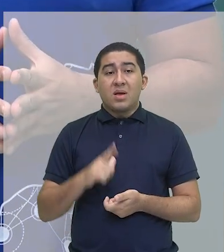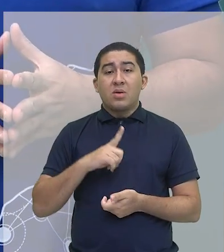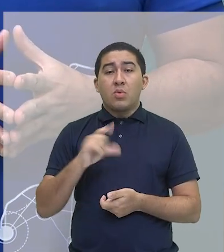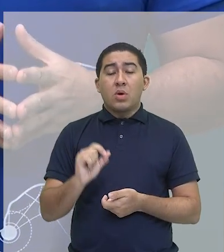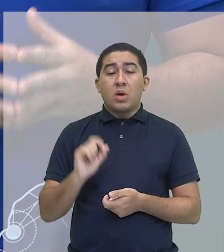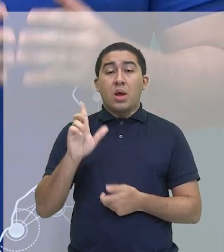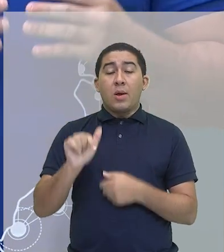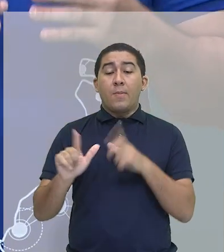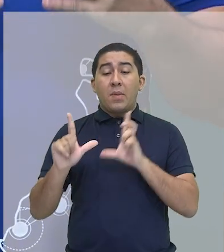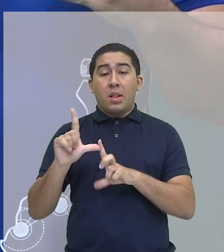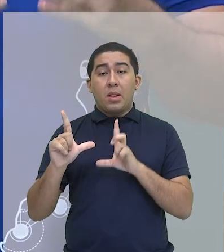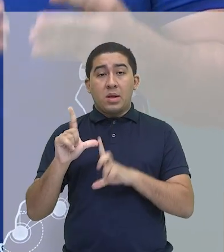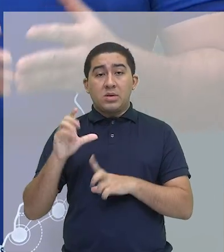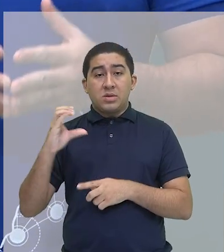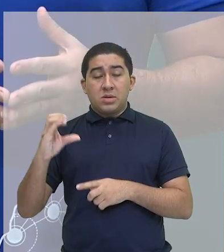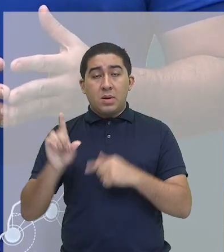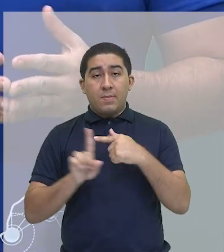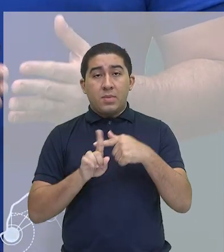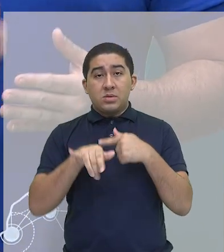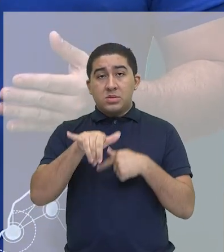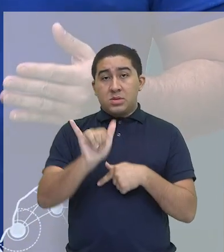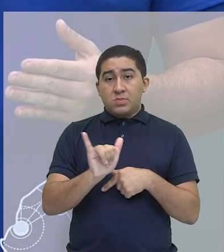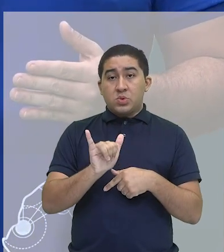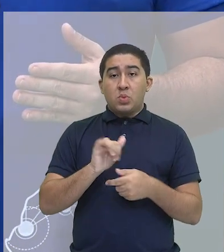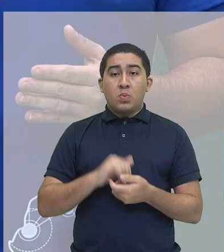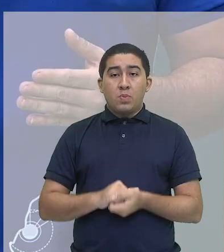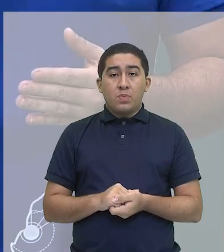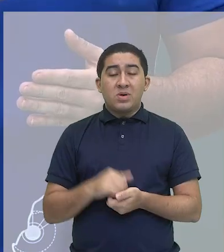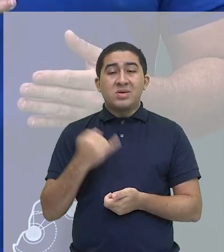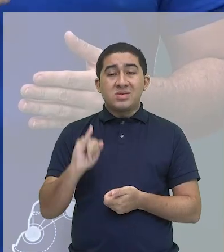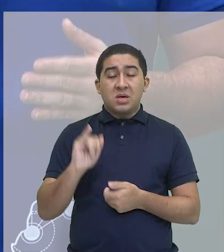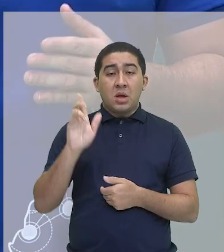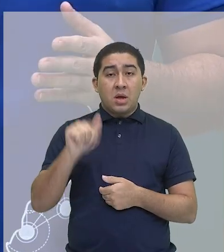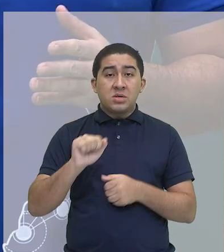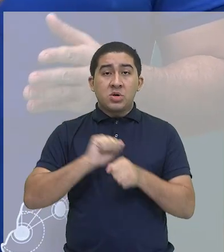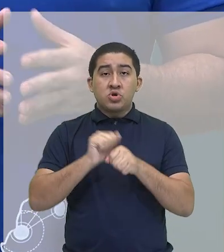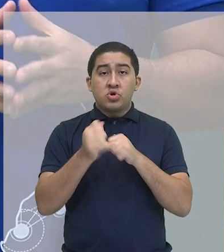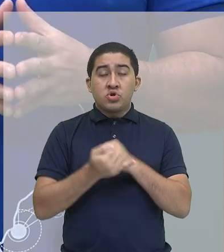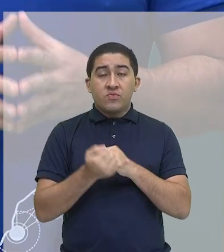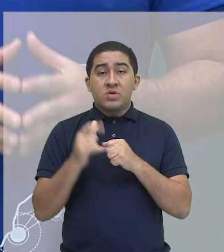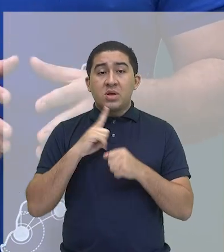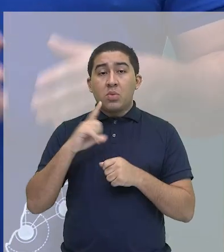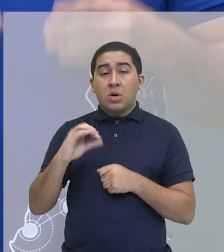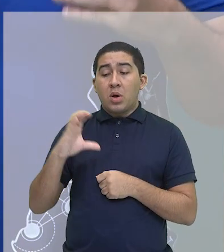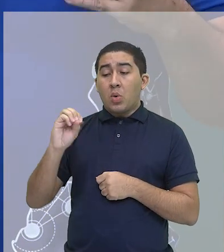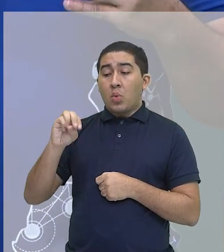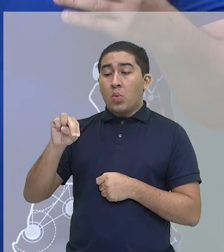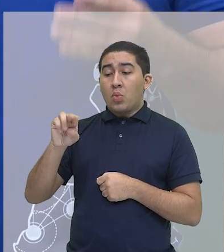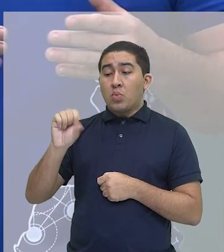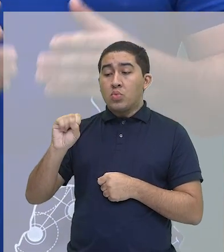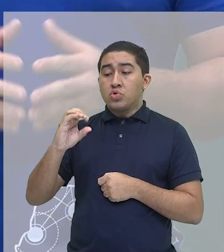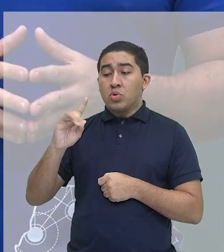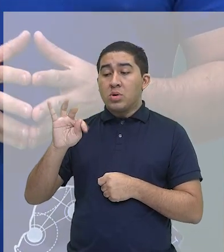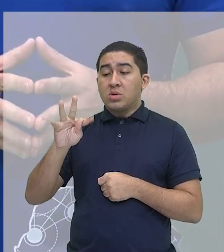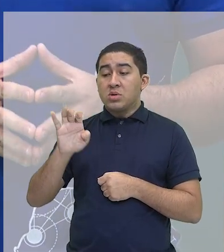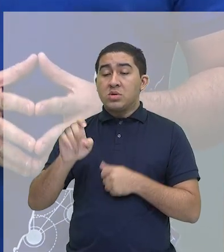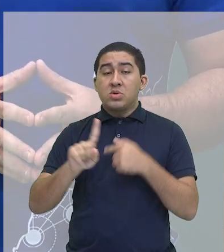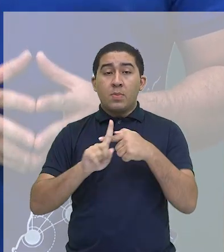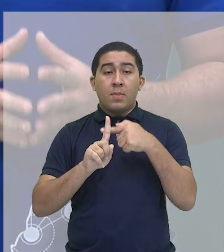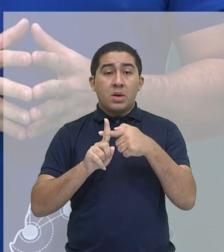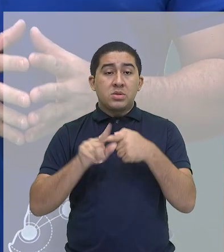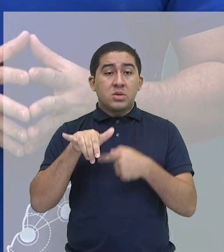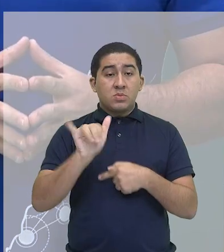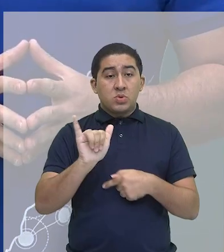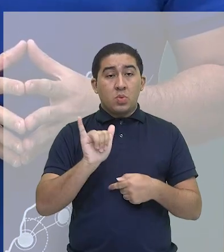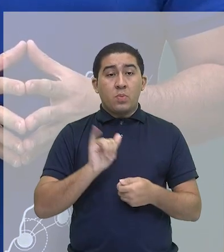é isso? Se esse adjetivo ele terminar em que? Olha só, consoante